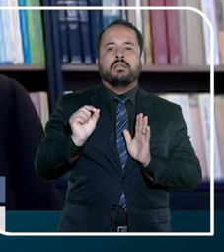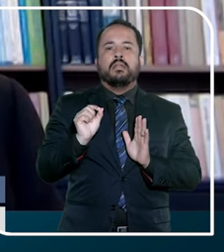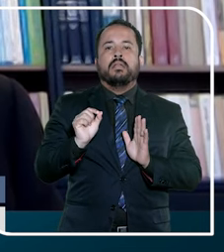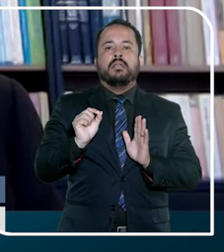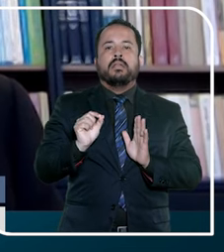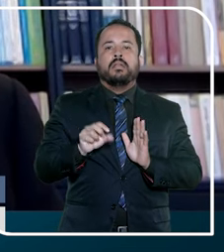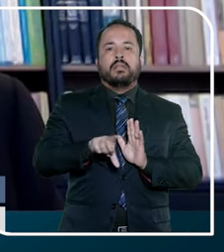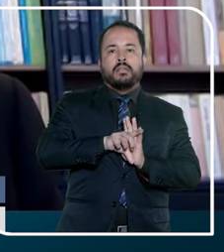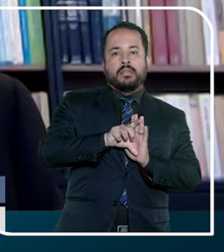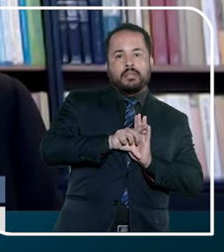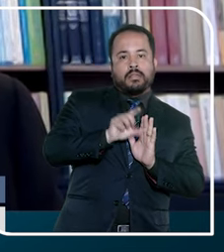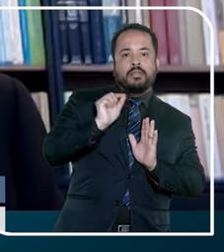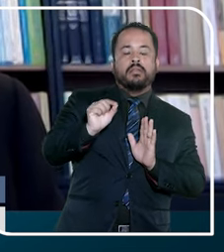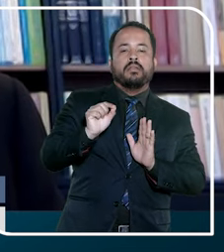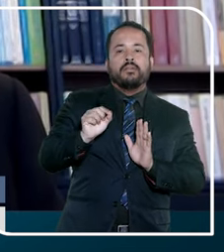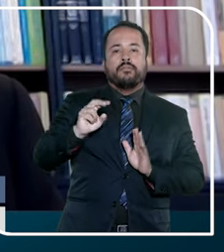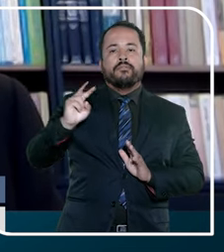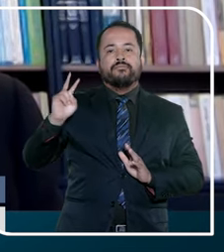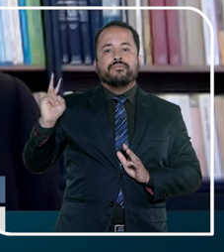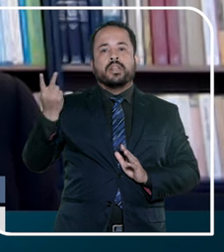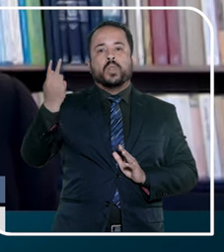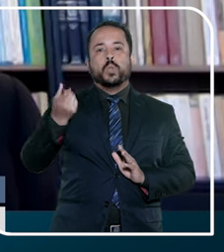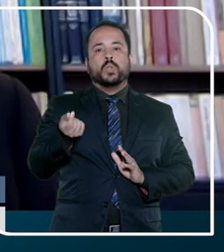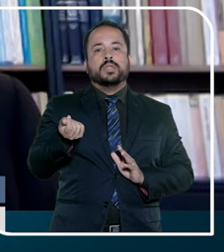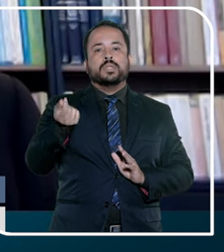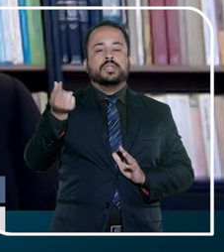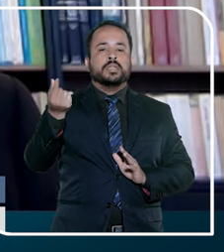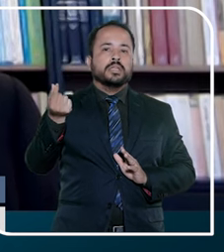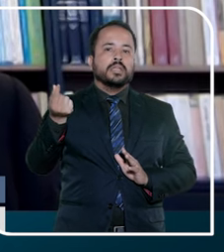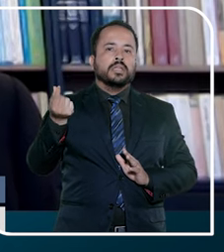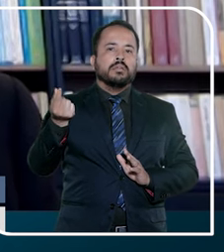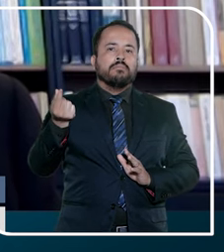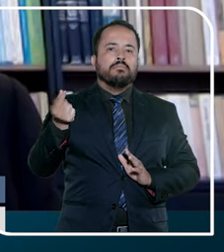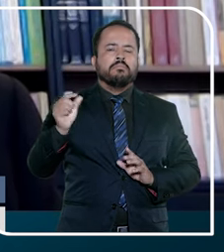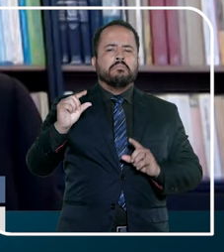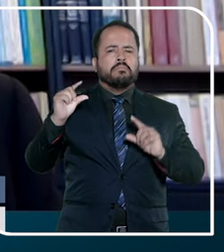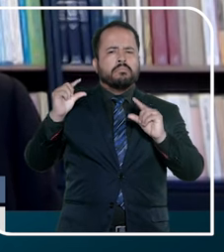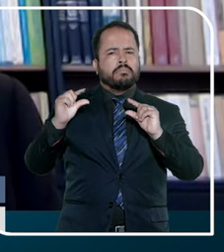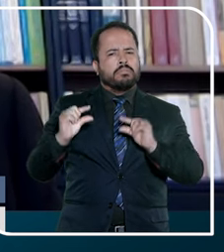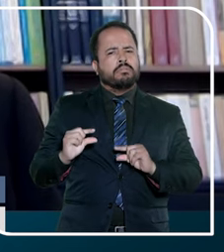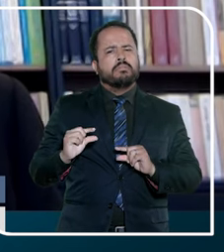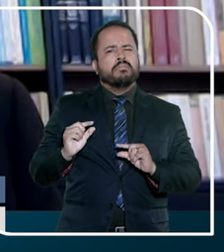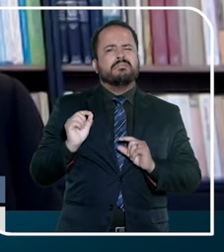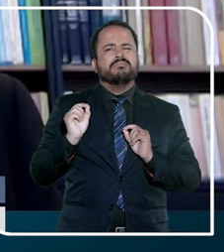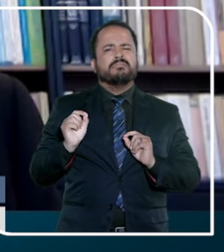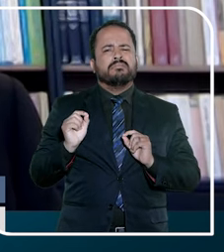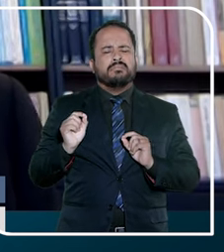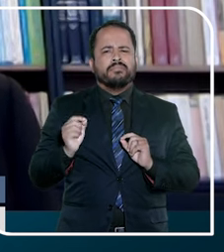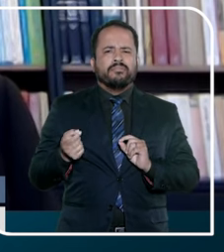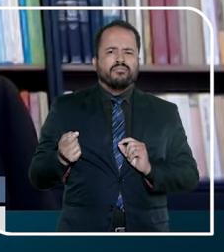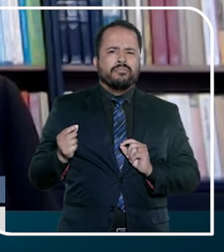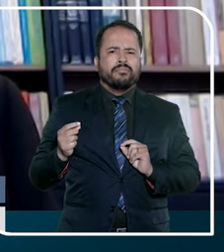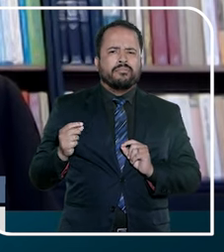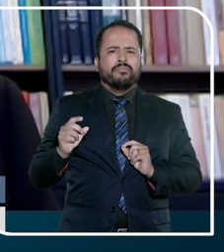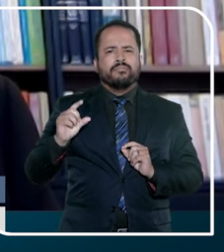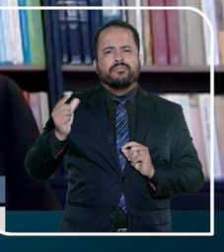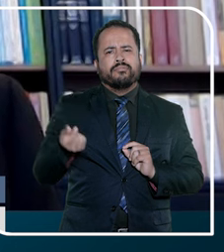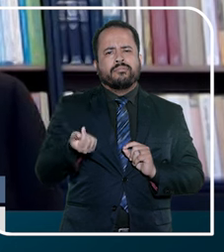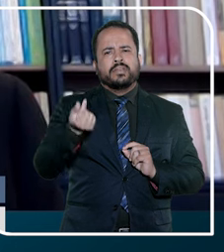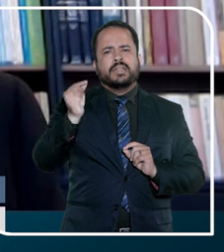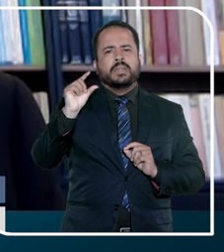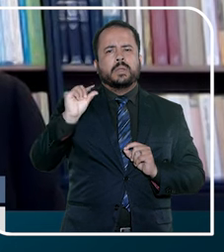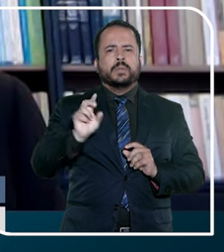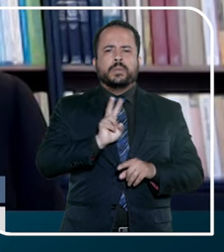situações em que o valor eh evadido não é nem o valor utilizado pela própria